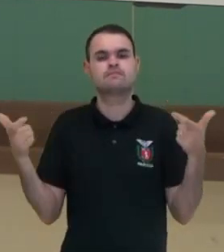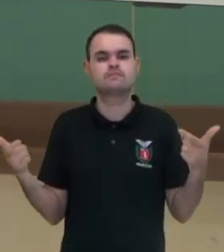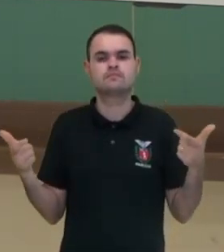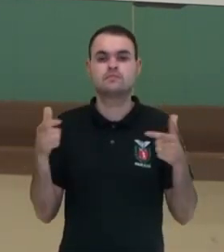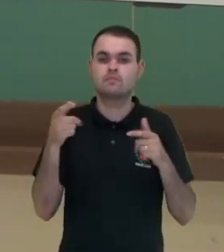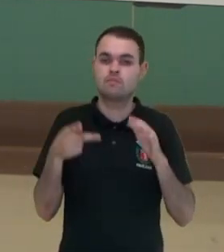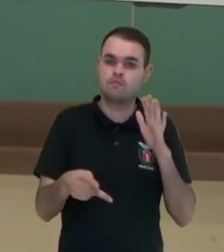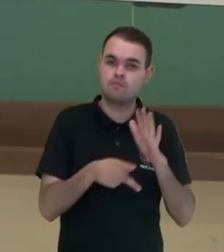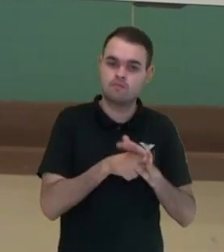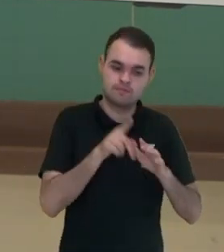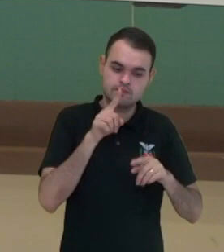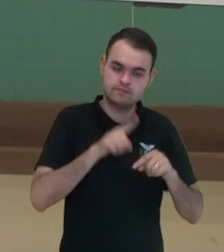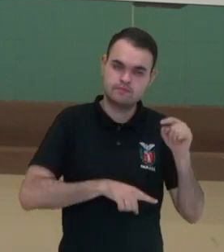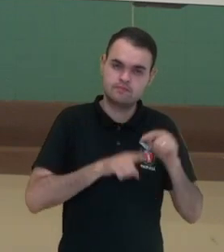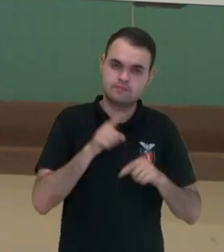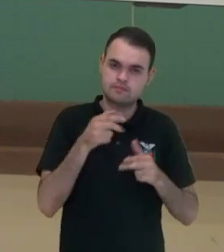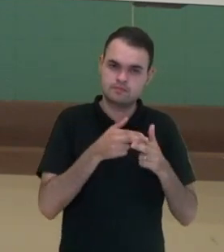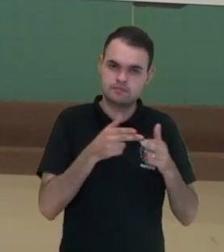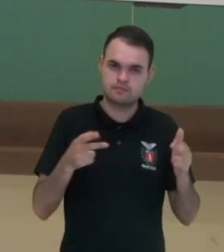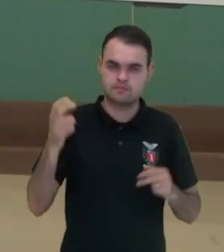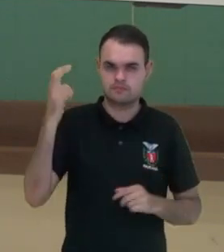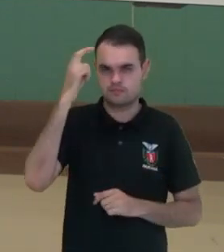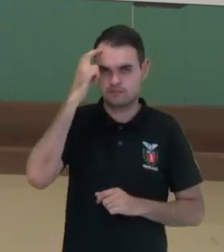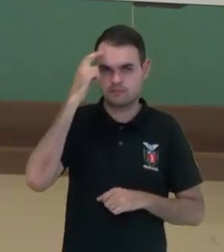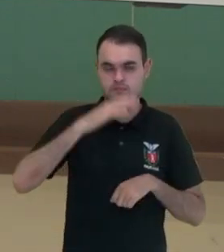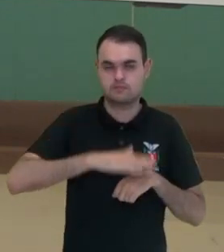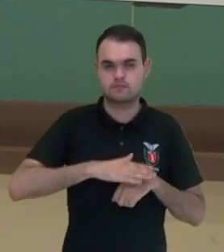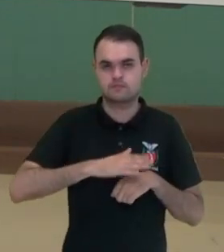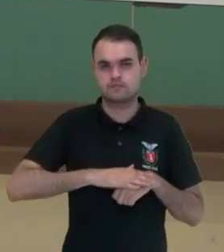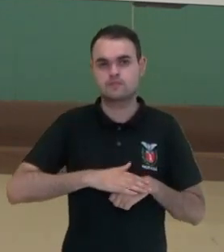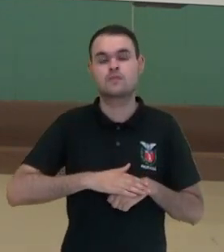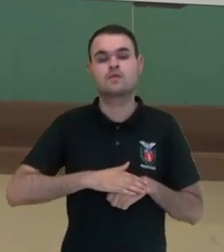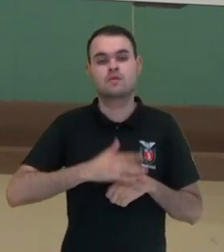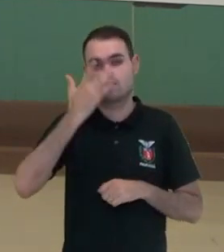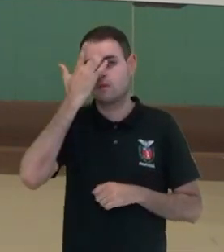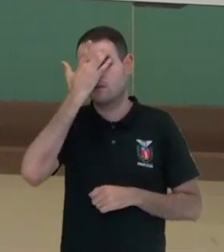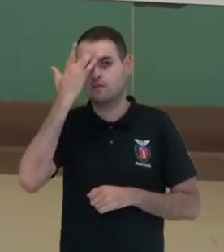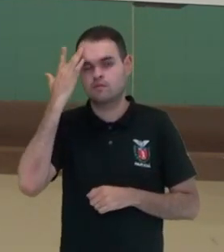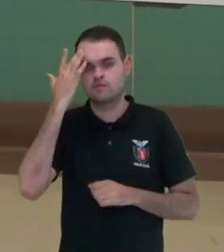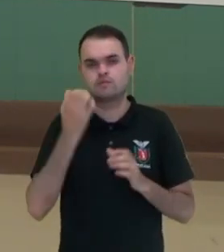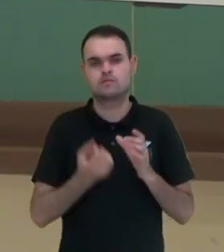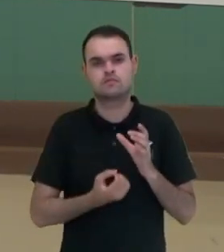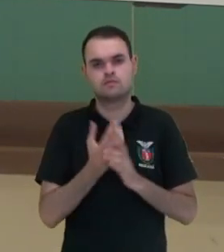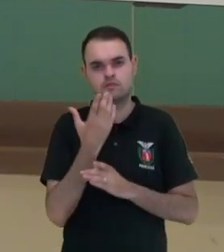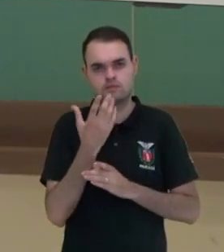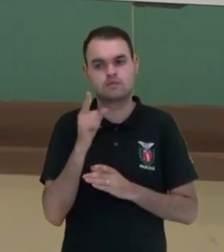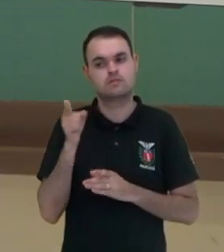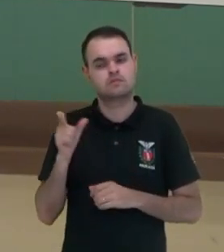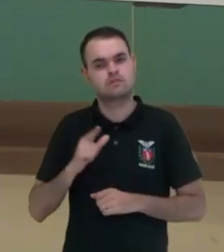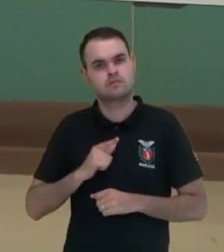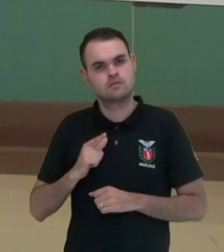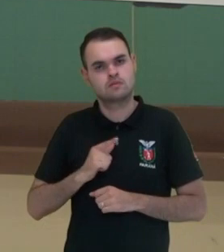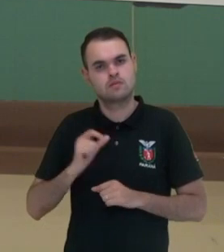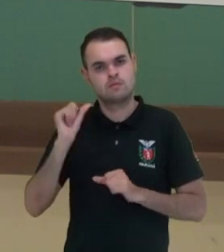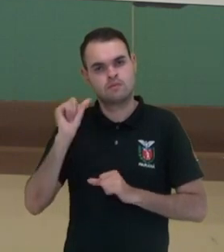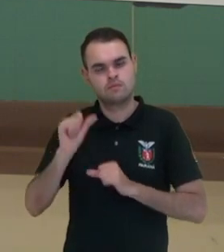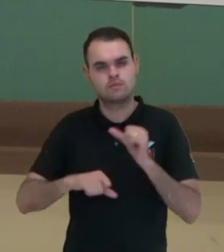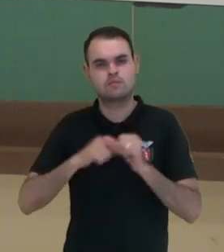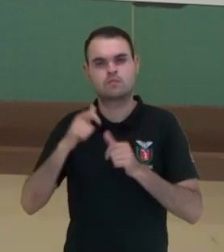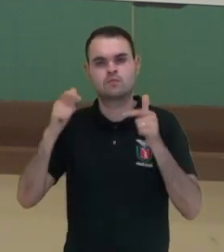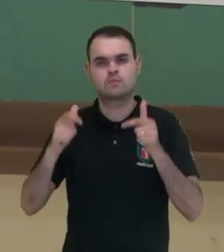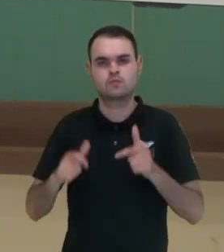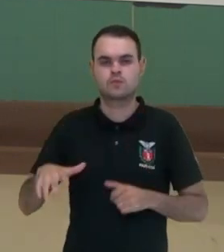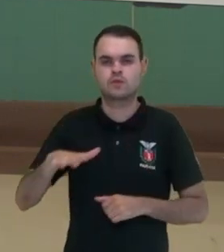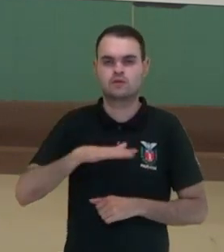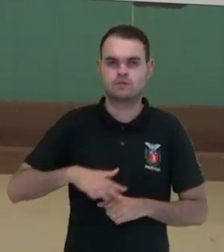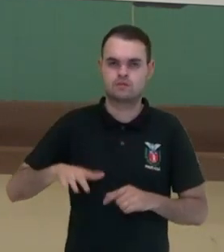elementos culturais, ou seja, produzidos pelo homem. Então nós vamos ter aqui essa transformação do espaço